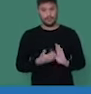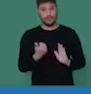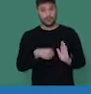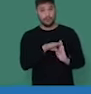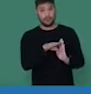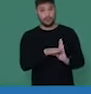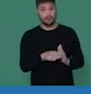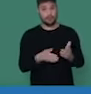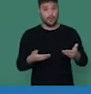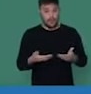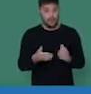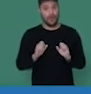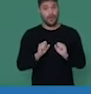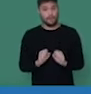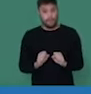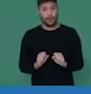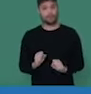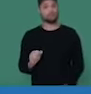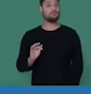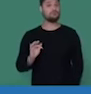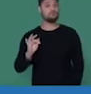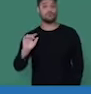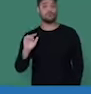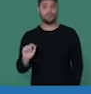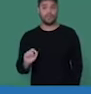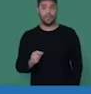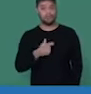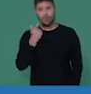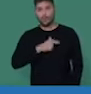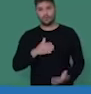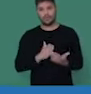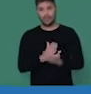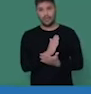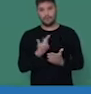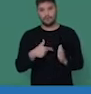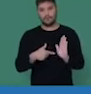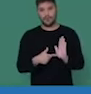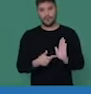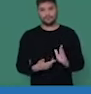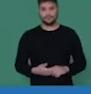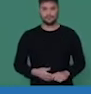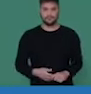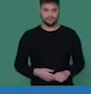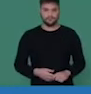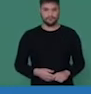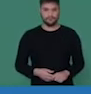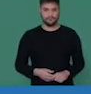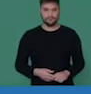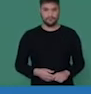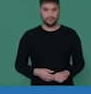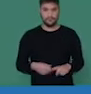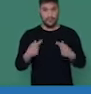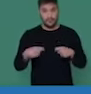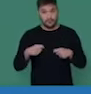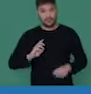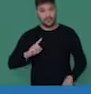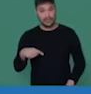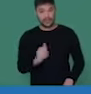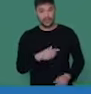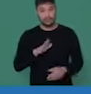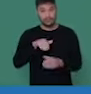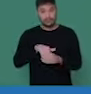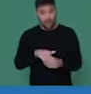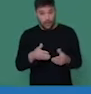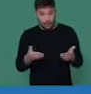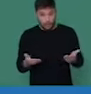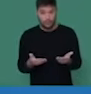agora pode chegar ao cúmulo de não conseguirmos aprovar até a anualidade eleitoral. É indispensável que nós votemos isso no dia